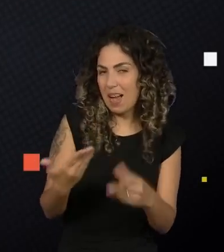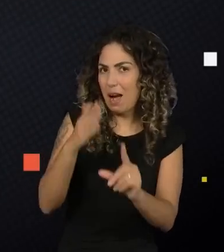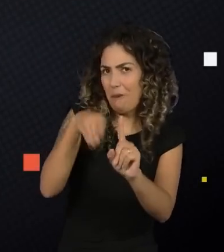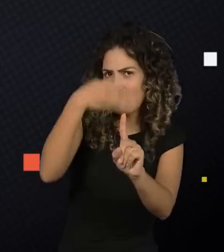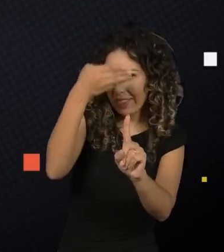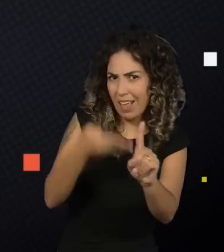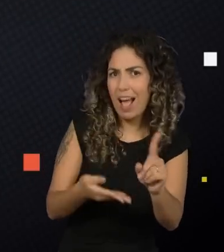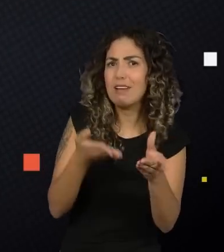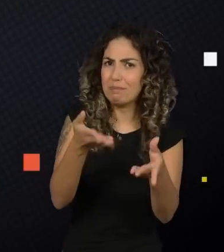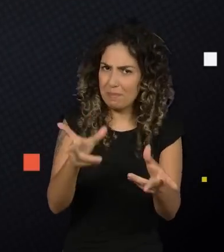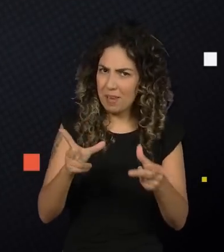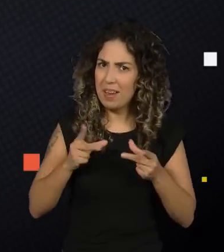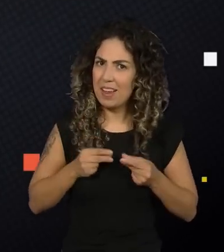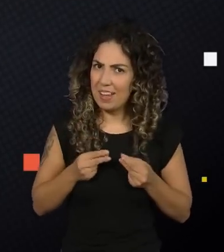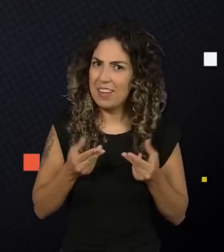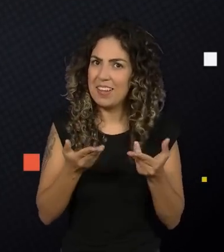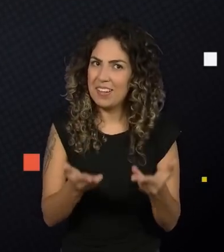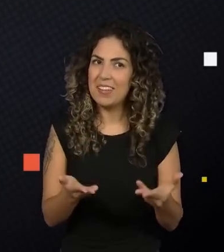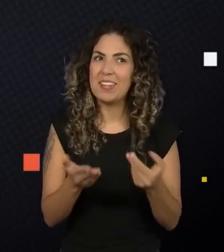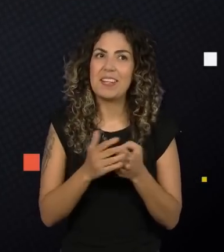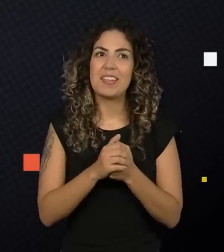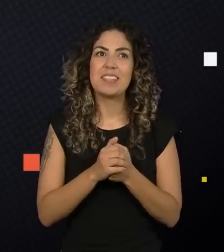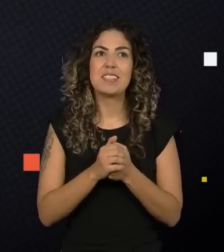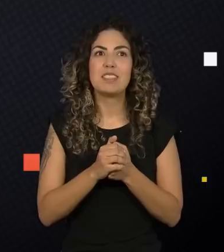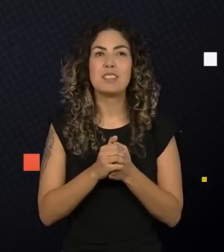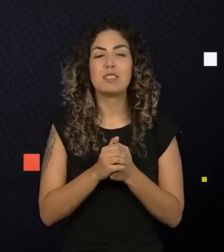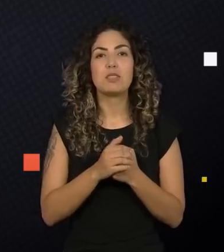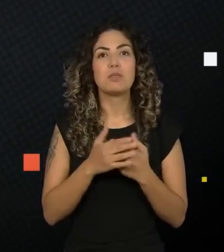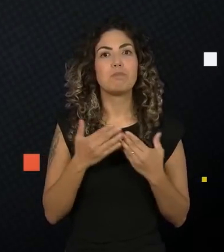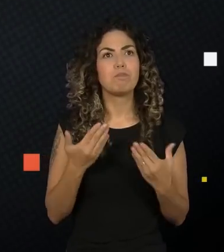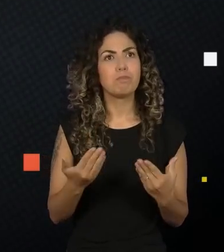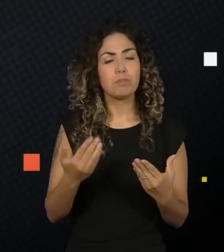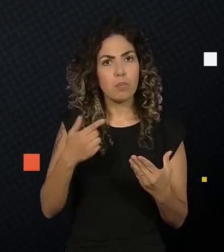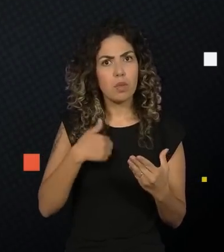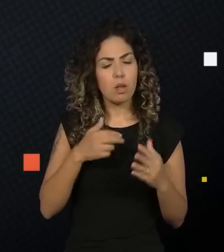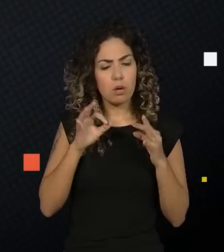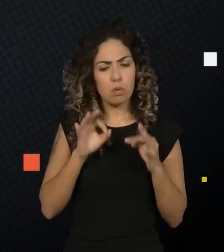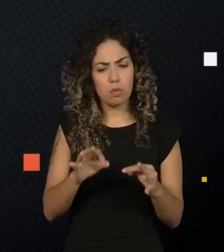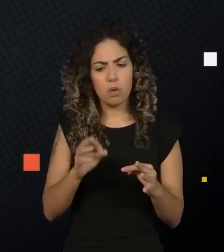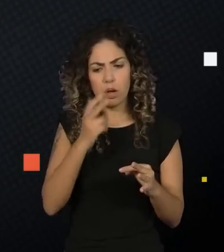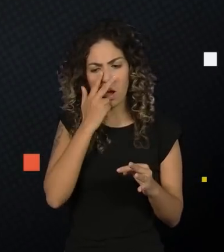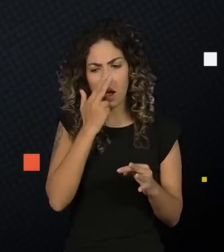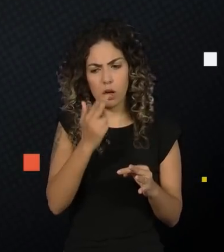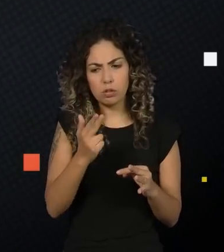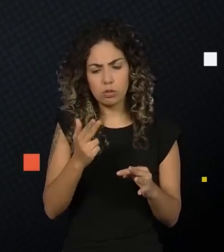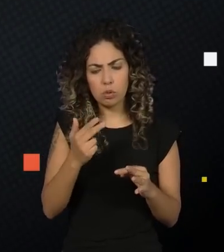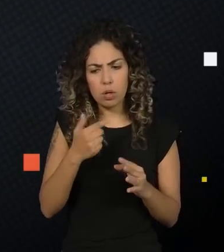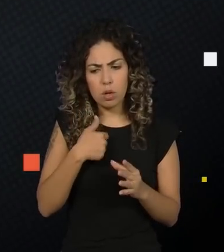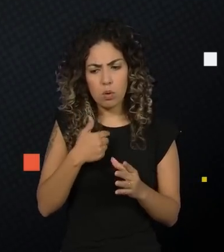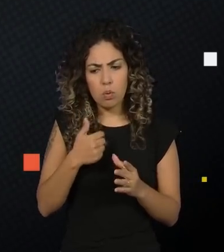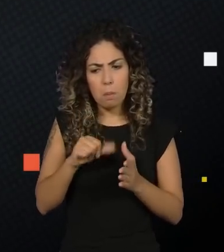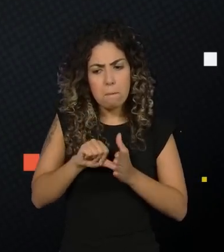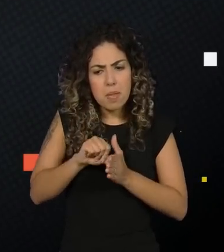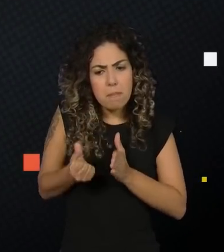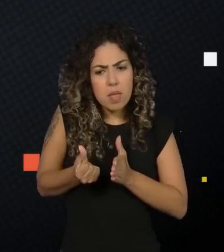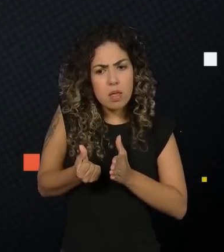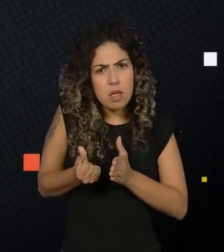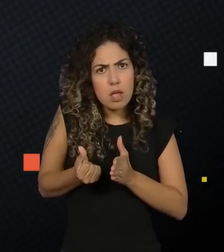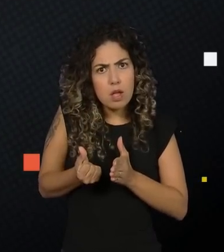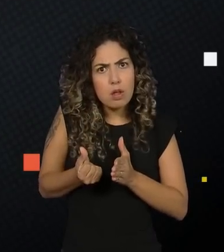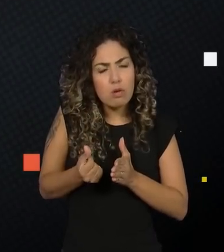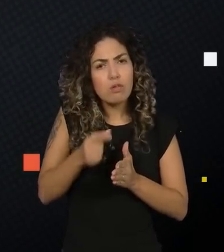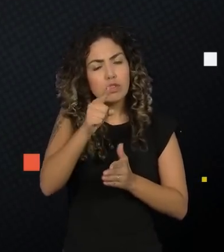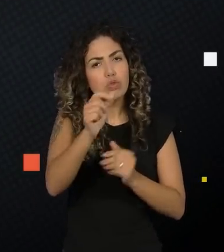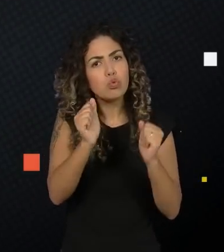recebendo. E eu acho que eu fui uma das primeiras pessoas, talvez, que você tenha contracenado no tablado,